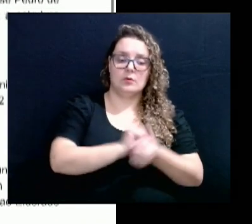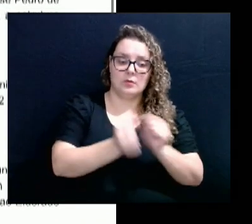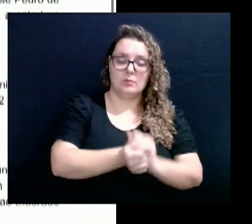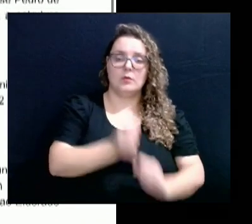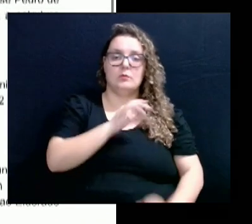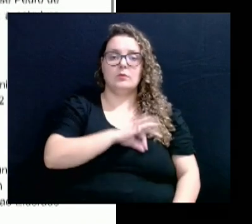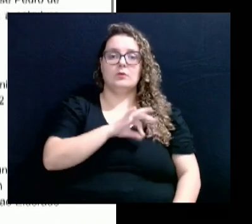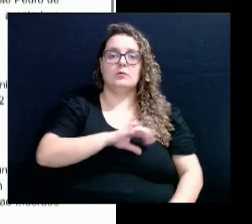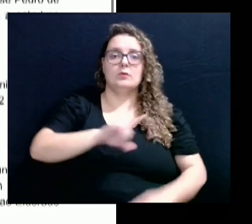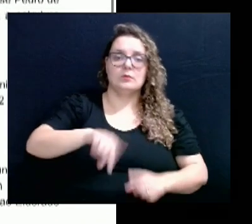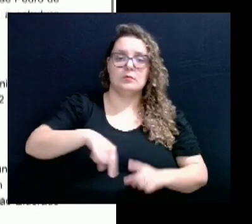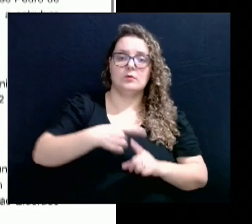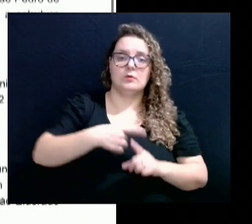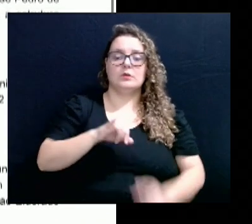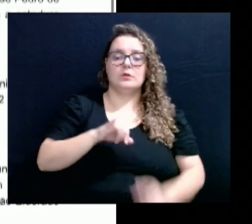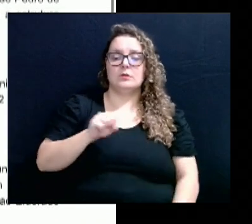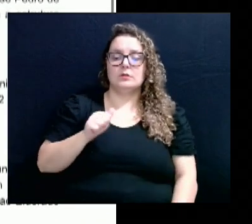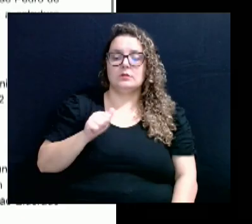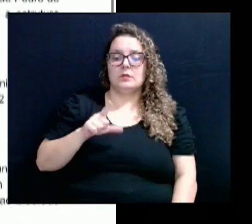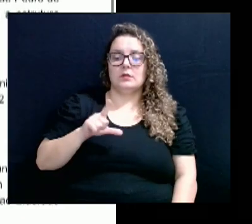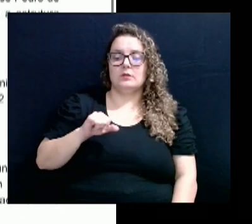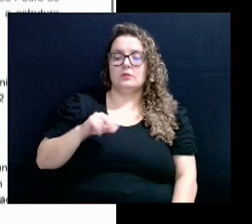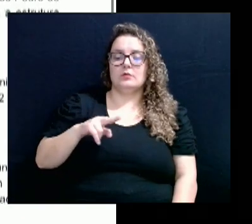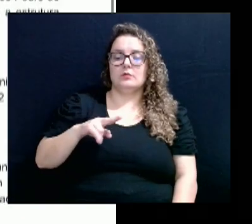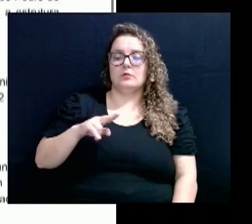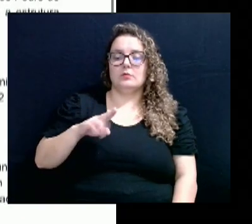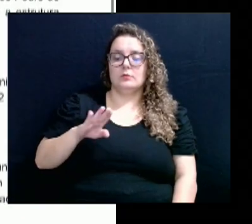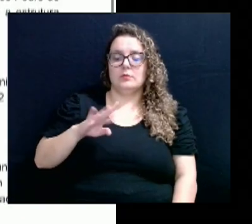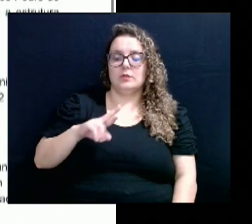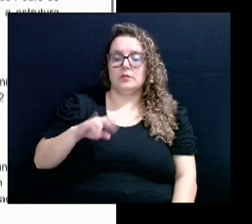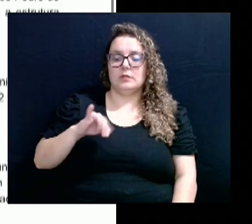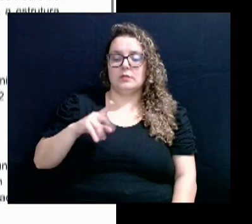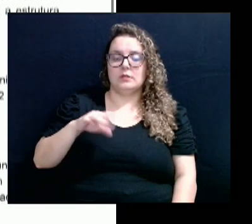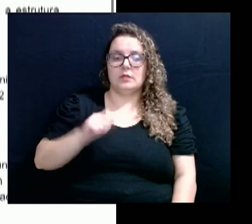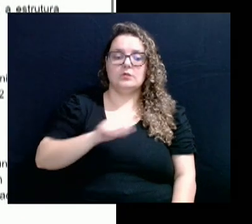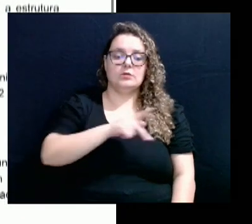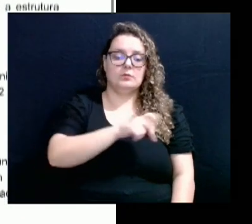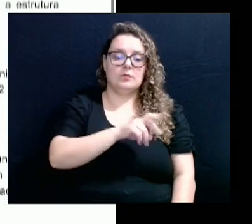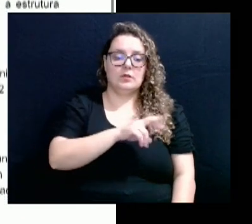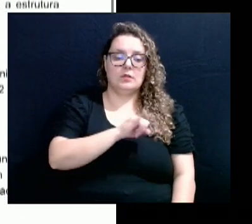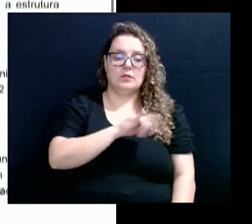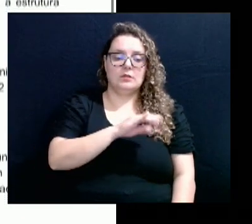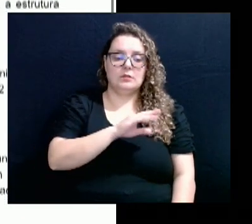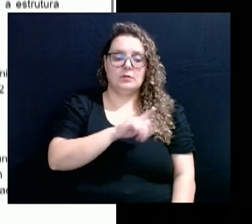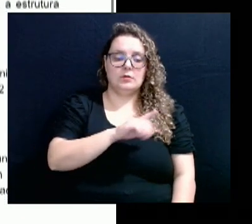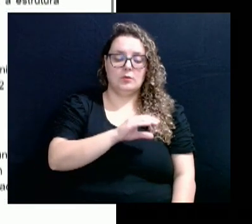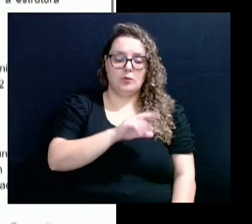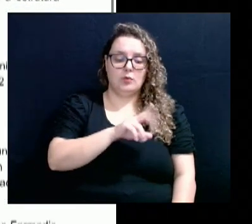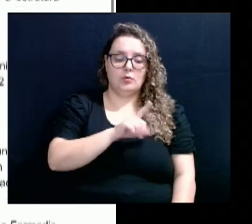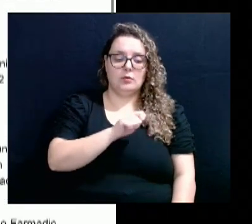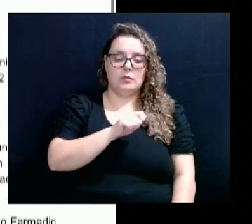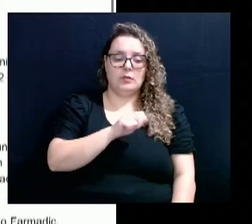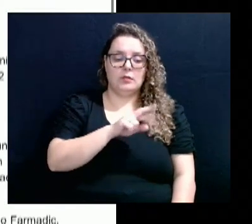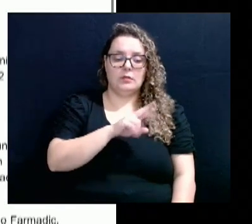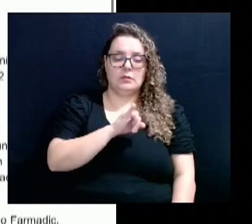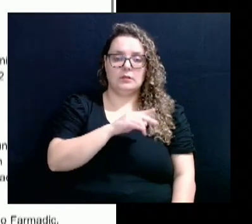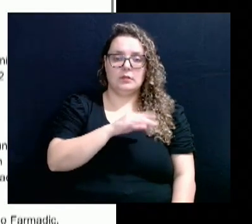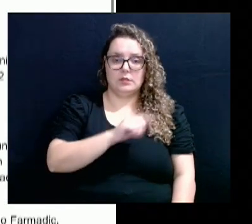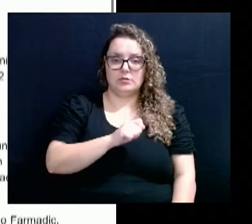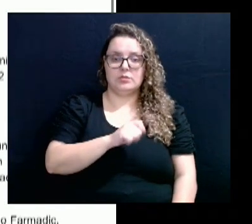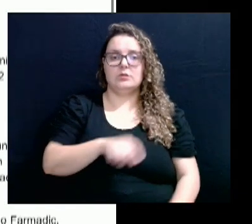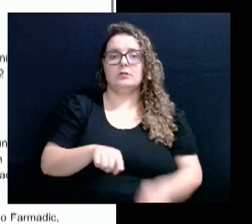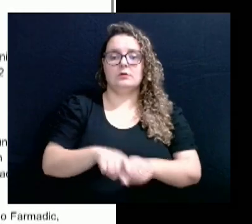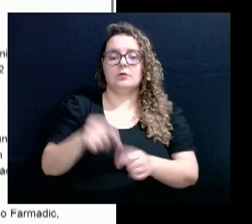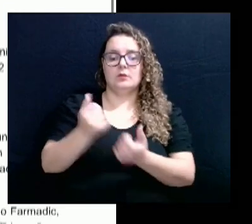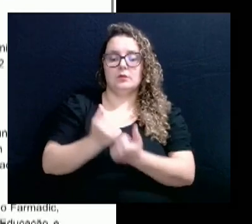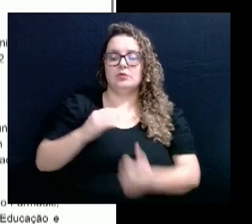de insalubridade e periculosidade e criação de um novo cargo de contador. Para você ficar muito bem informado, saber